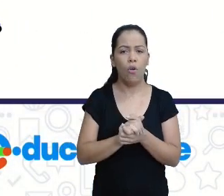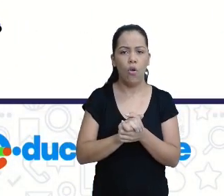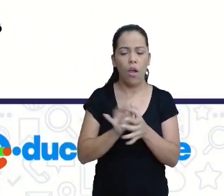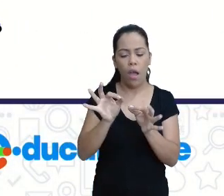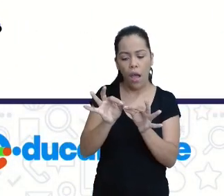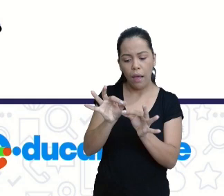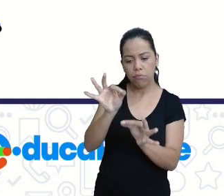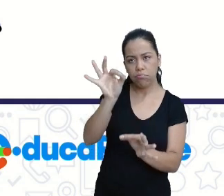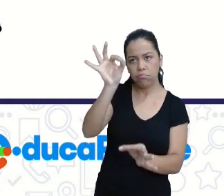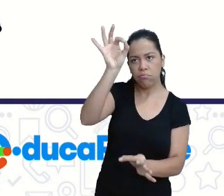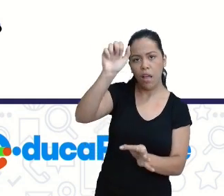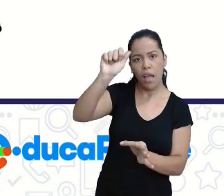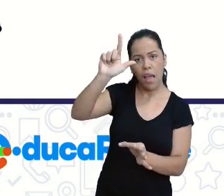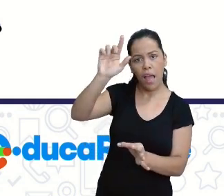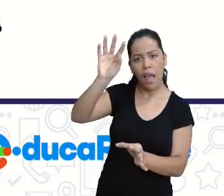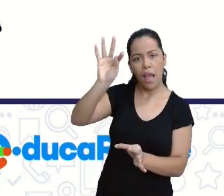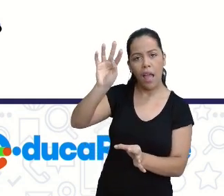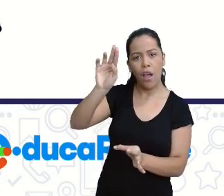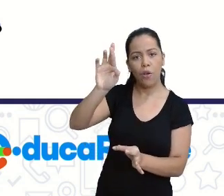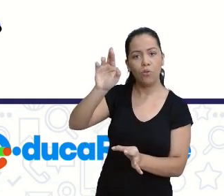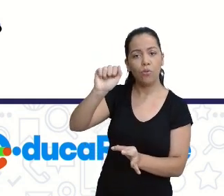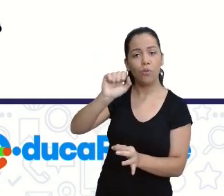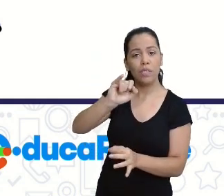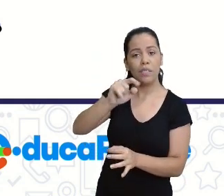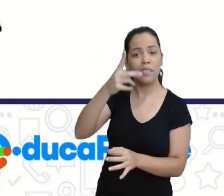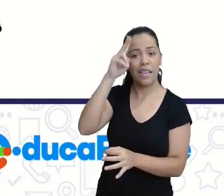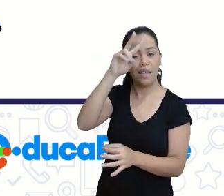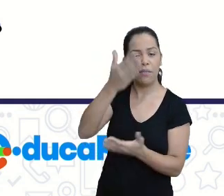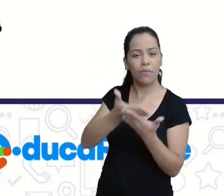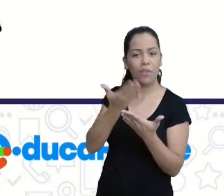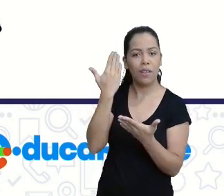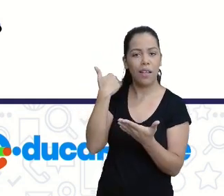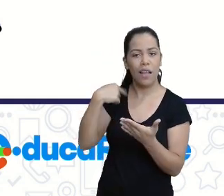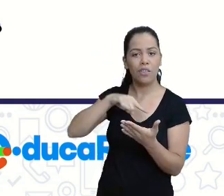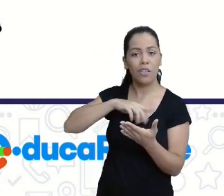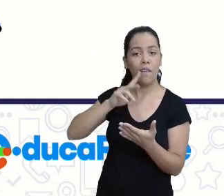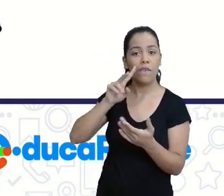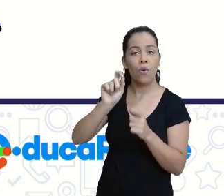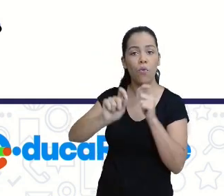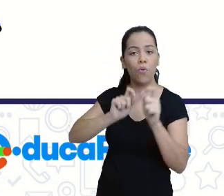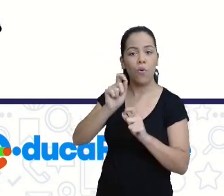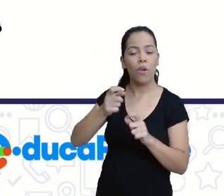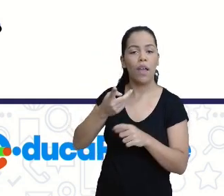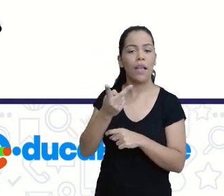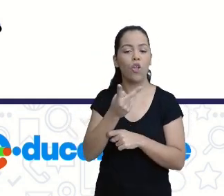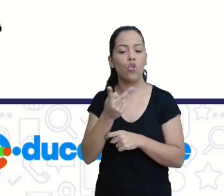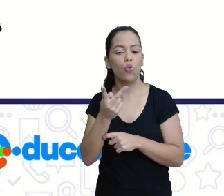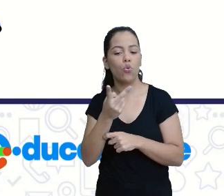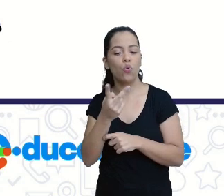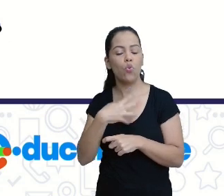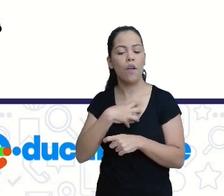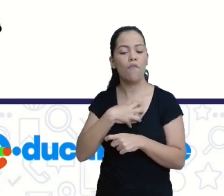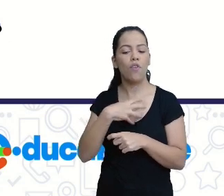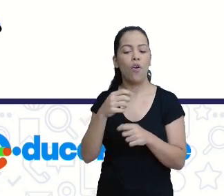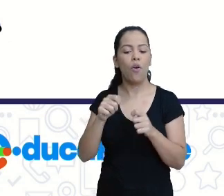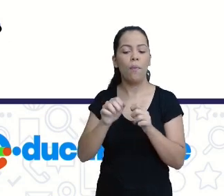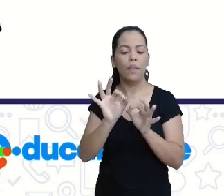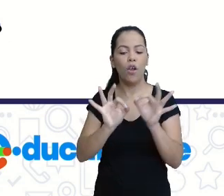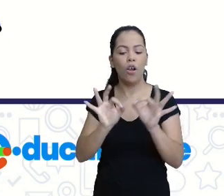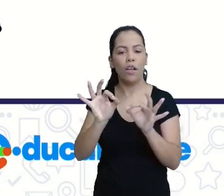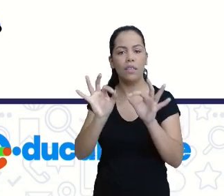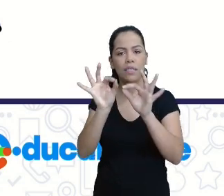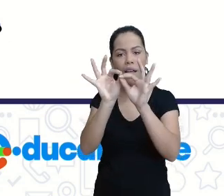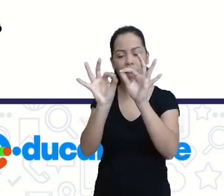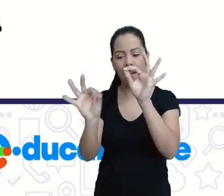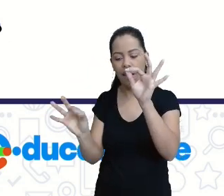a altura. Se você lembrar da aula anterior, a gente viu que nas 2 formas que eu posso colocar esse triângulo, a altura